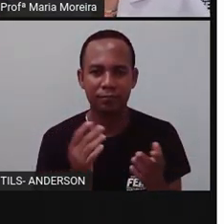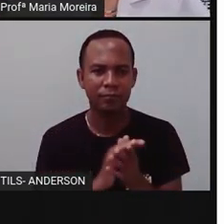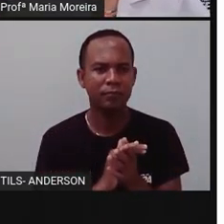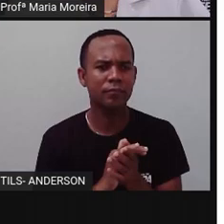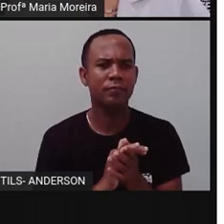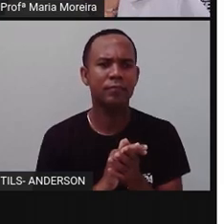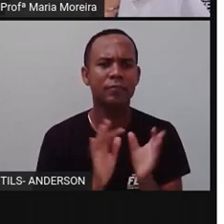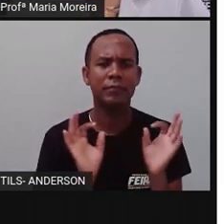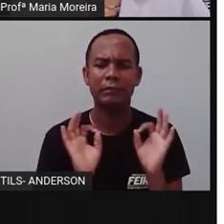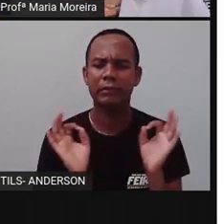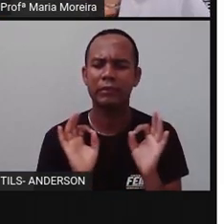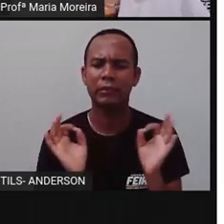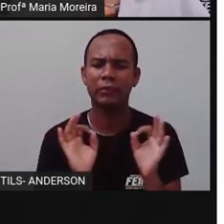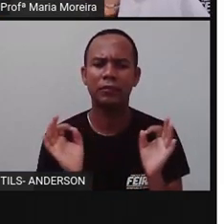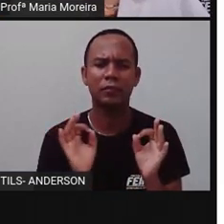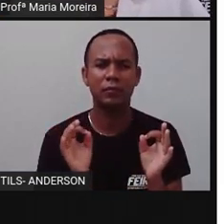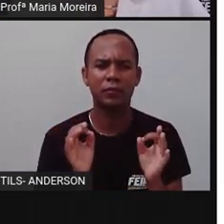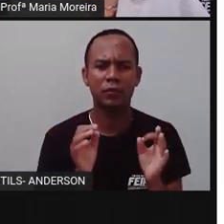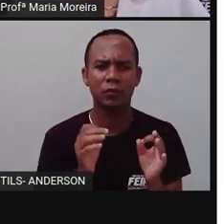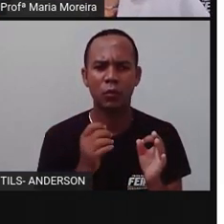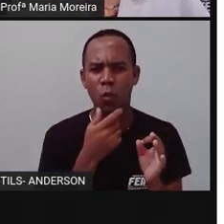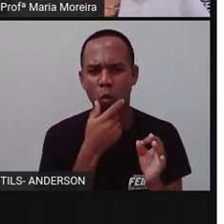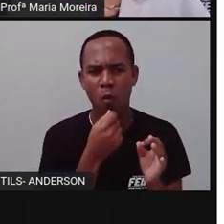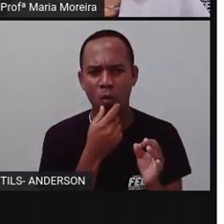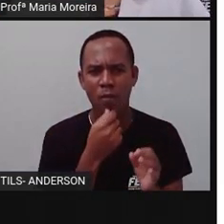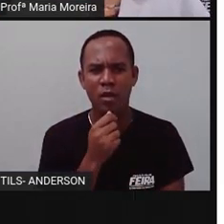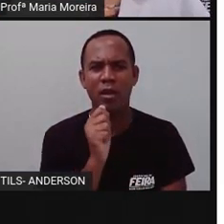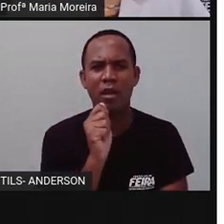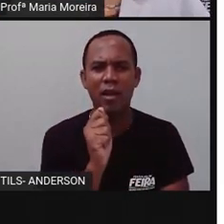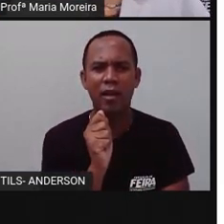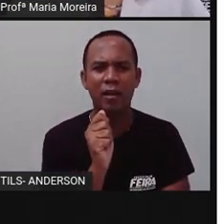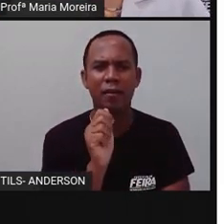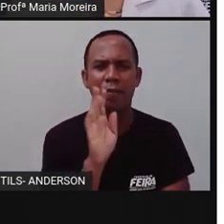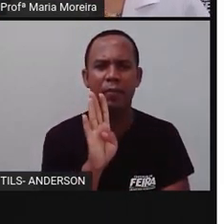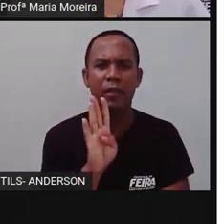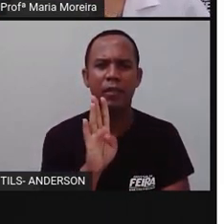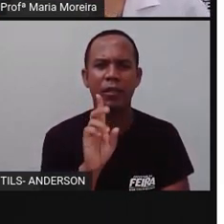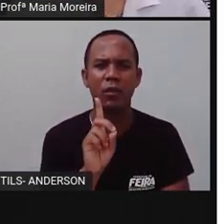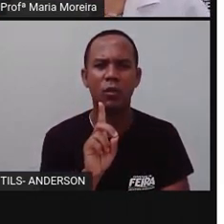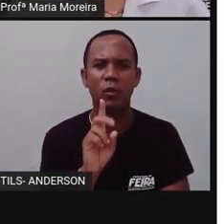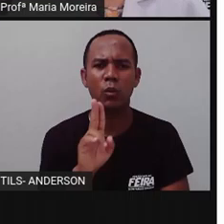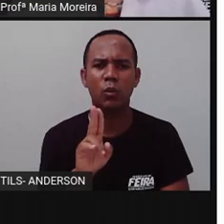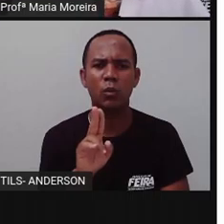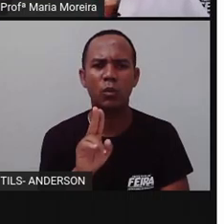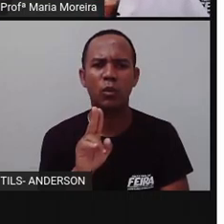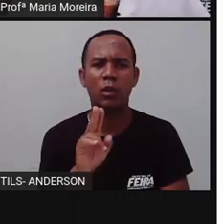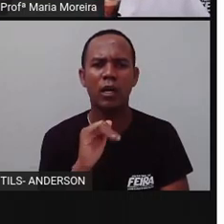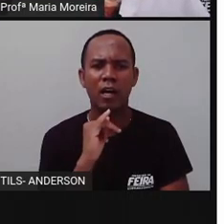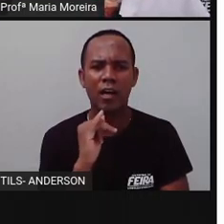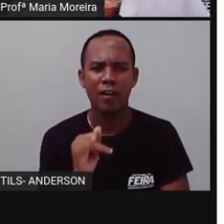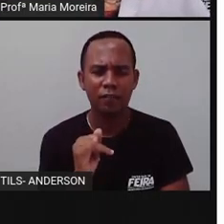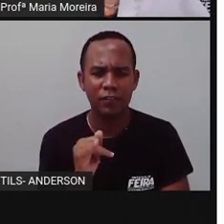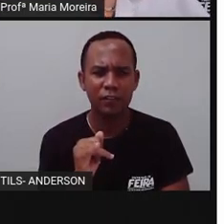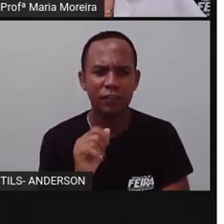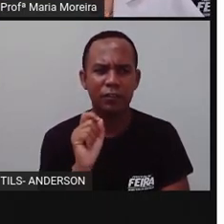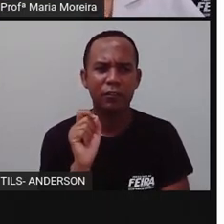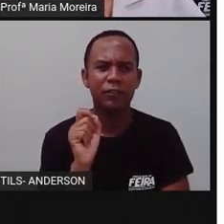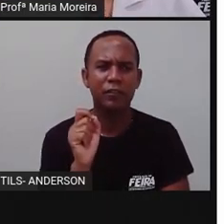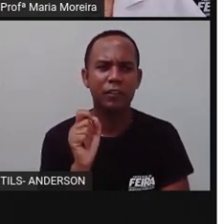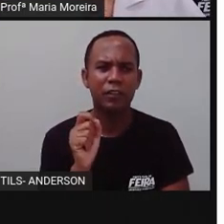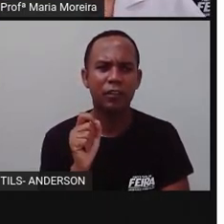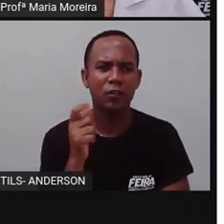se perturbar, Abdu pegou sua caça e disse ao ceguinho: acabo de matar um crocodilo.